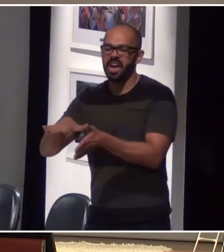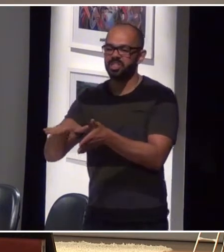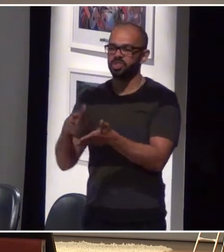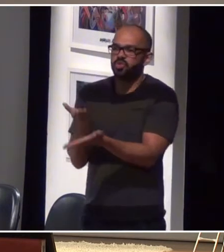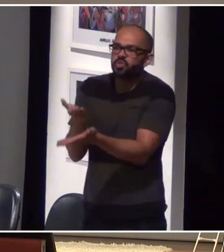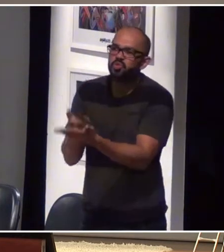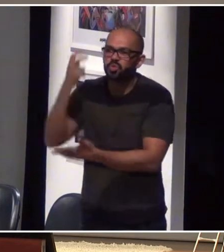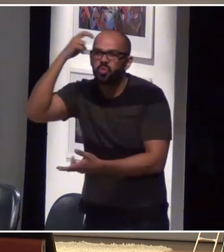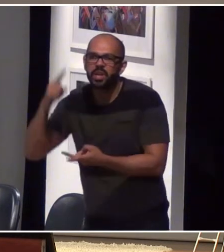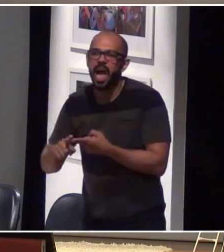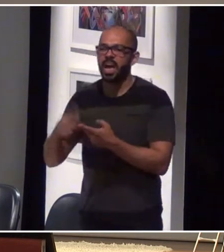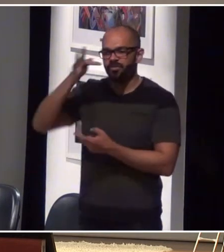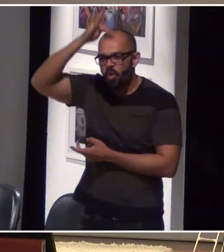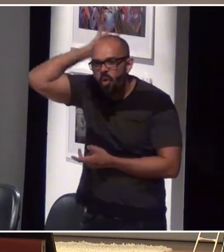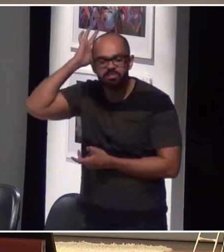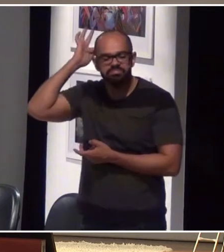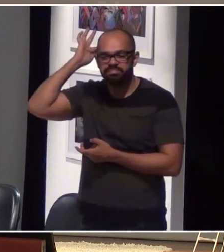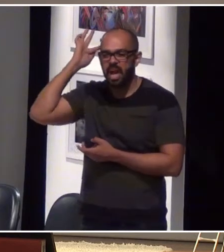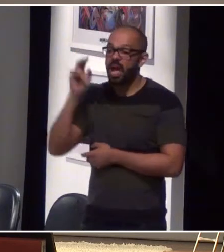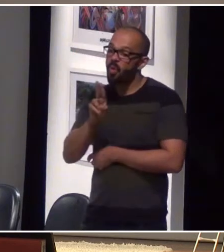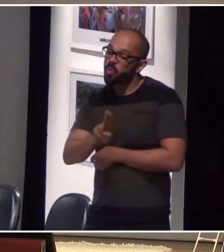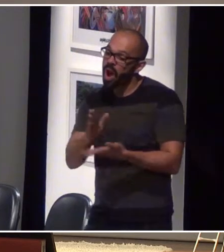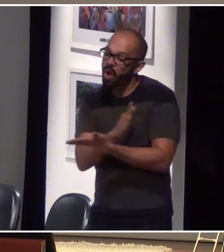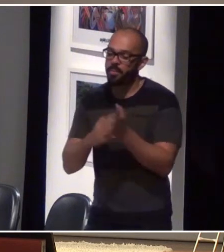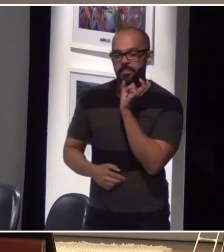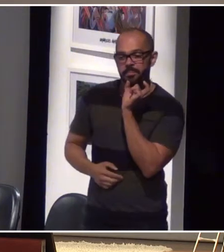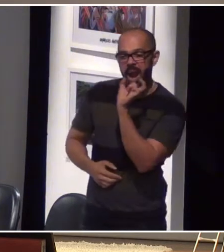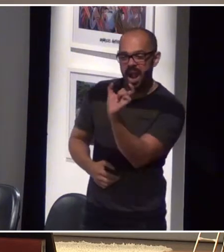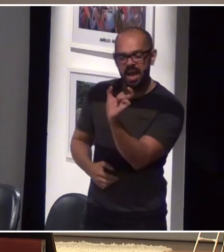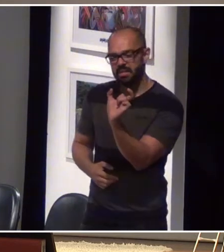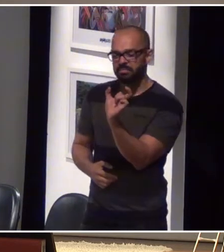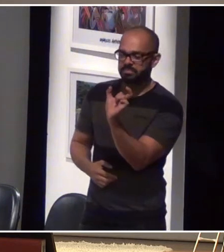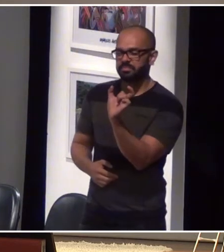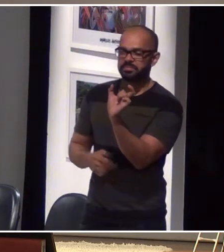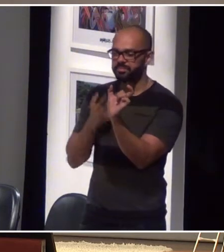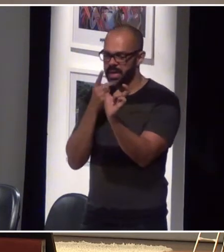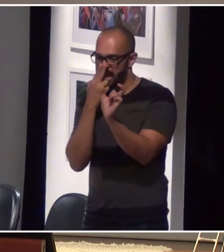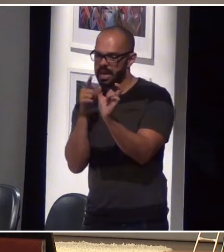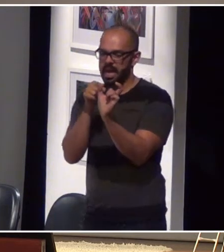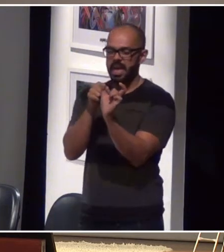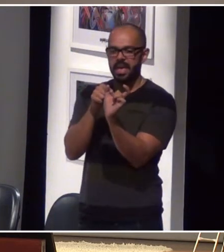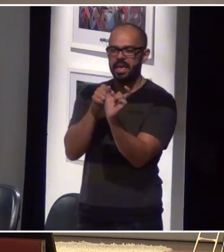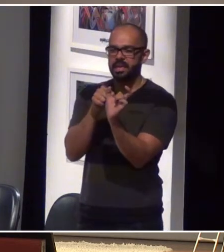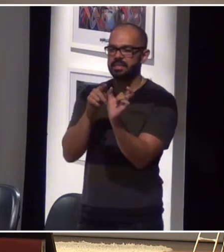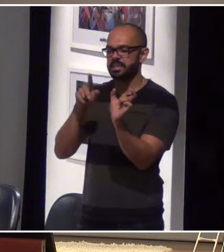dos estudos culturais, dos estudos Foucaultianos, e fez uso de algumas palavras que a gente costuma dizer assim que